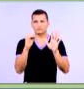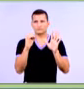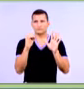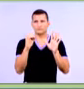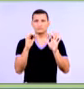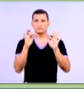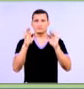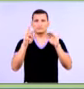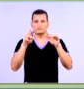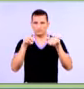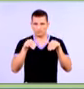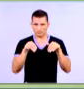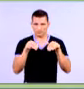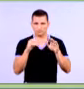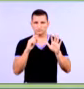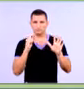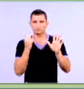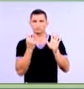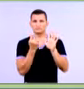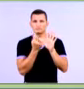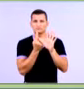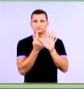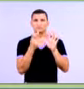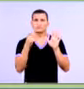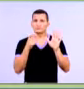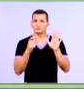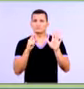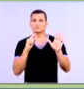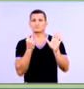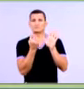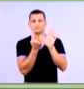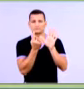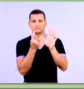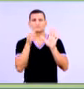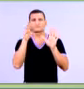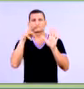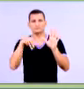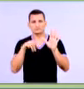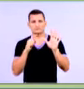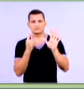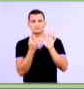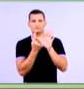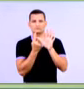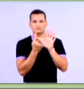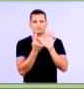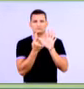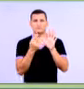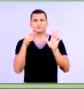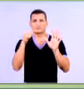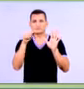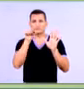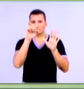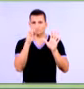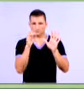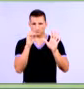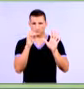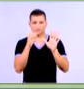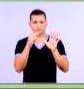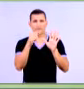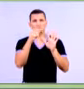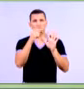final. Numa fila, ele insere aonde? Não é no final da fila do banco? Então, o menos 80 vai entrar depois